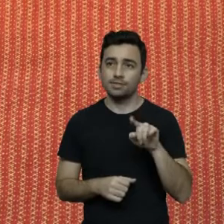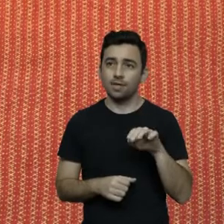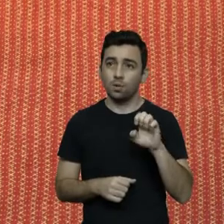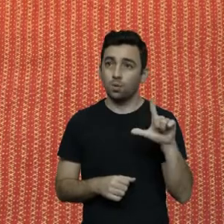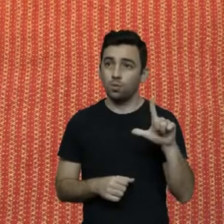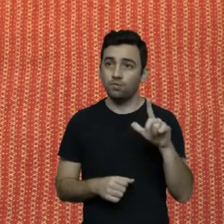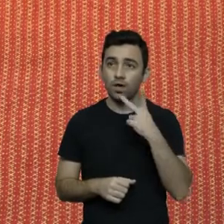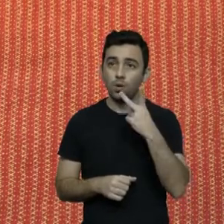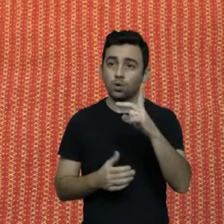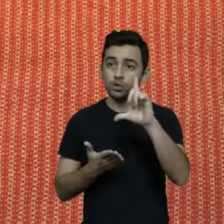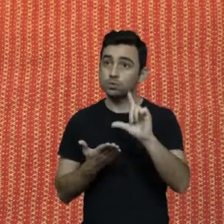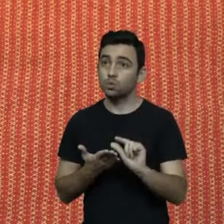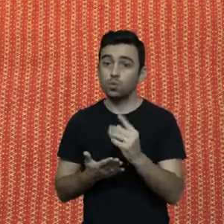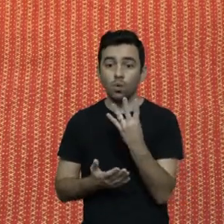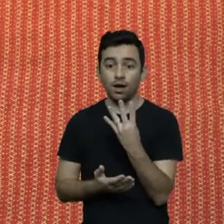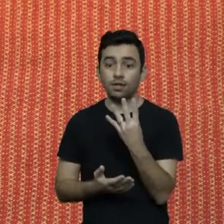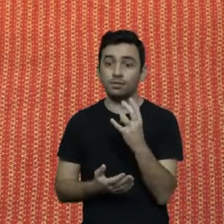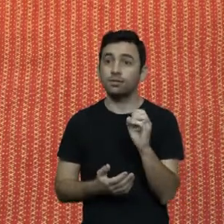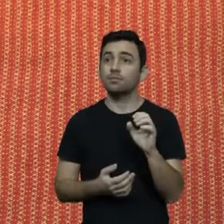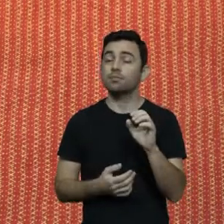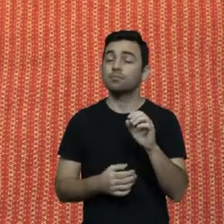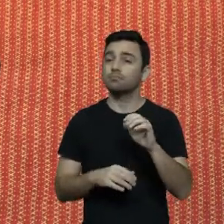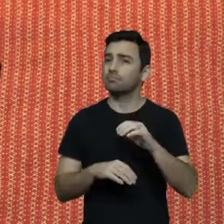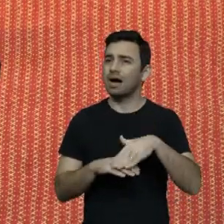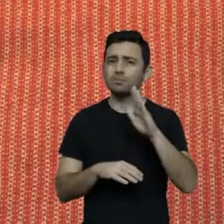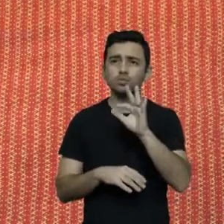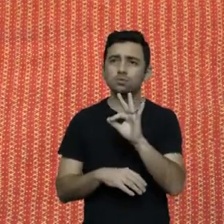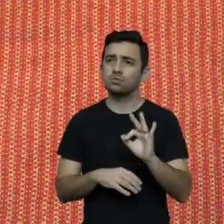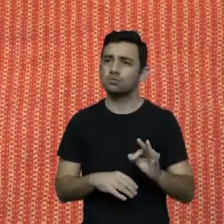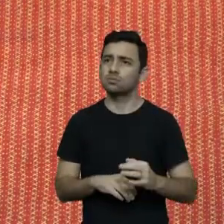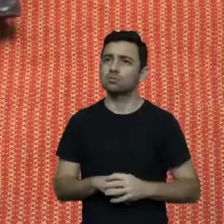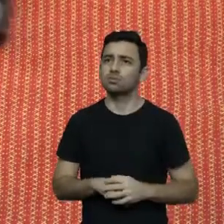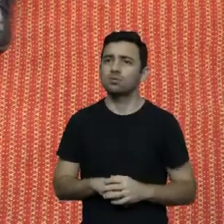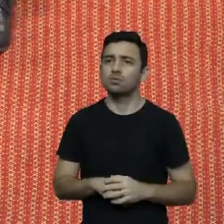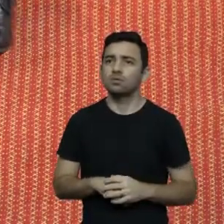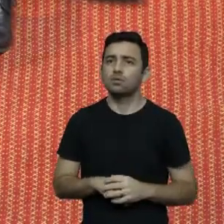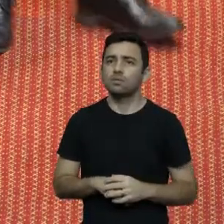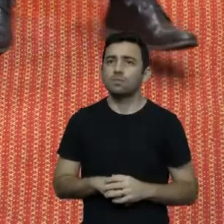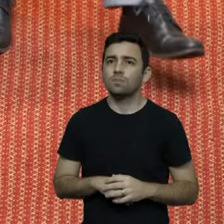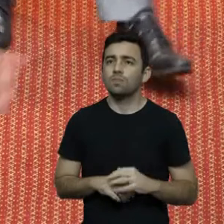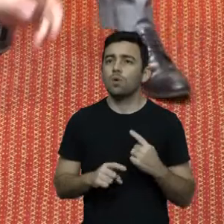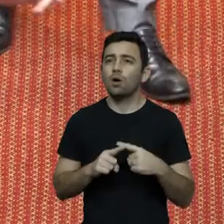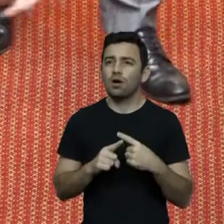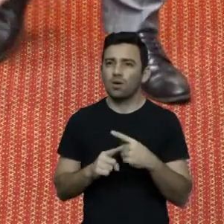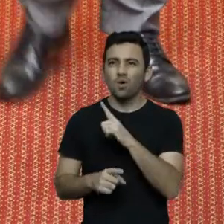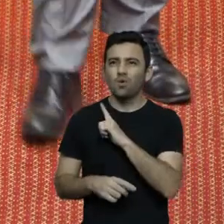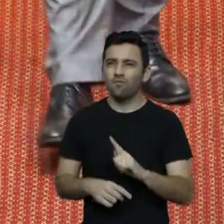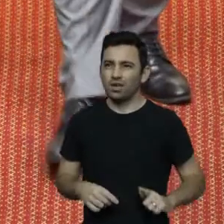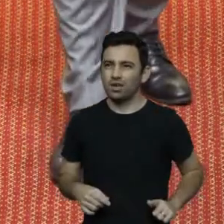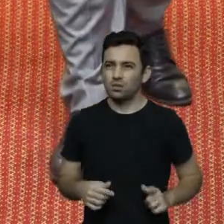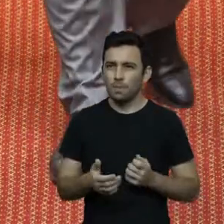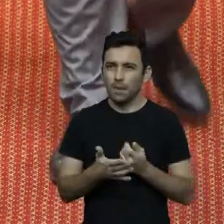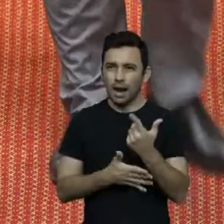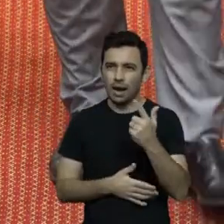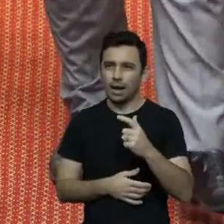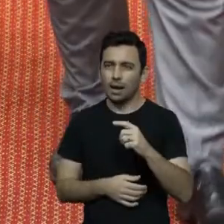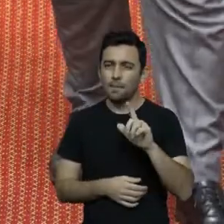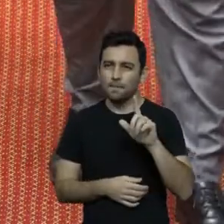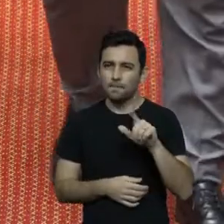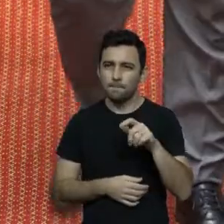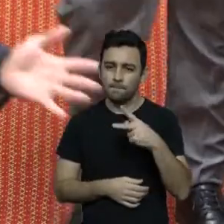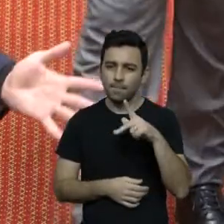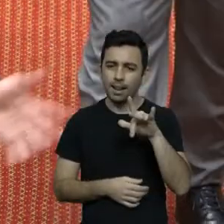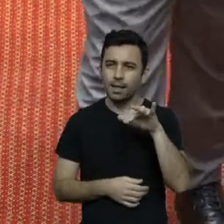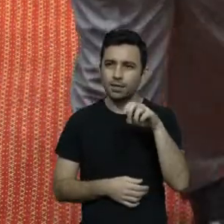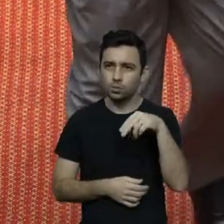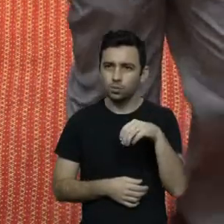em quarenta e poucos por cento vamos incentivar é porque para o governo tá pagando o plano mil e